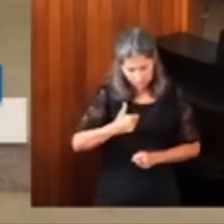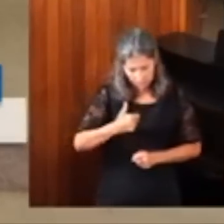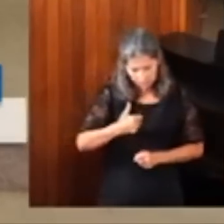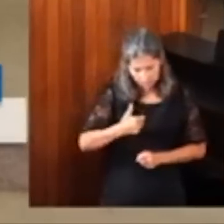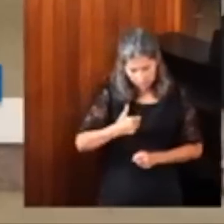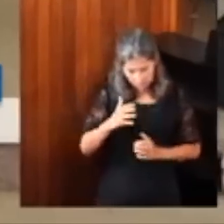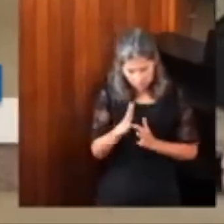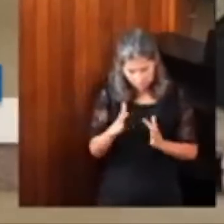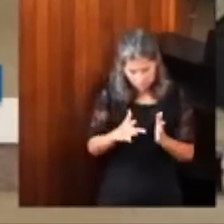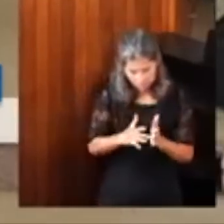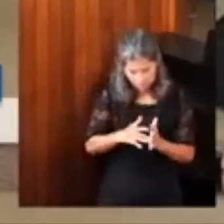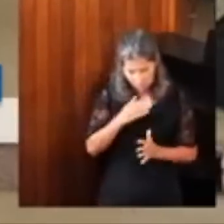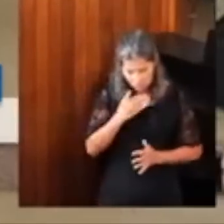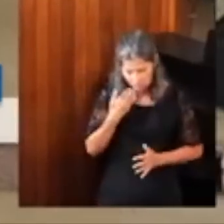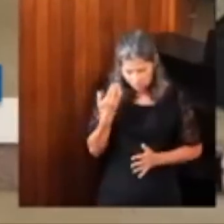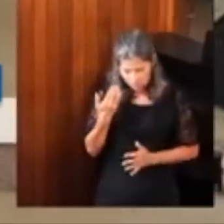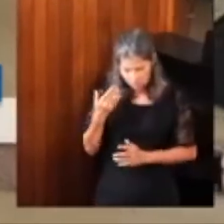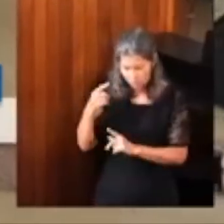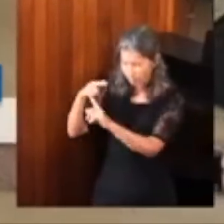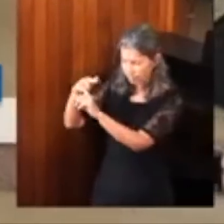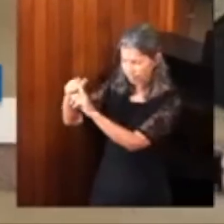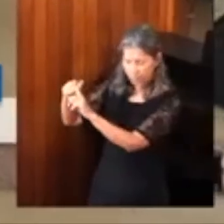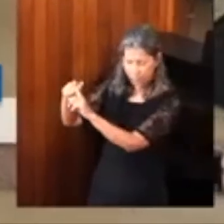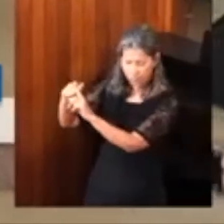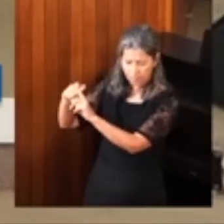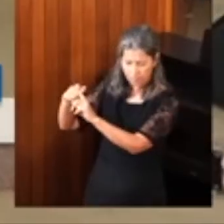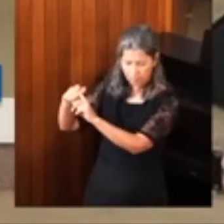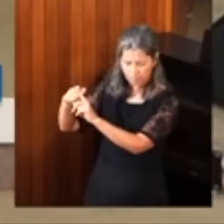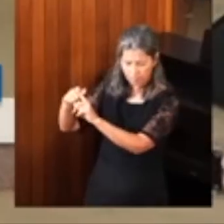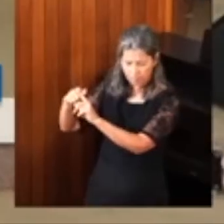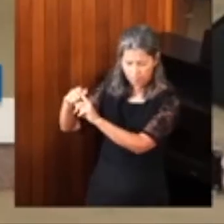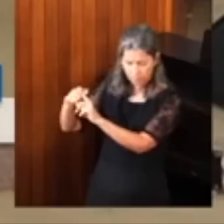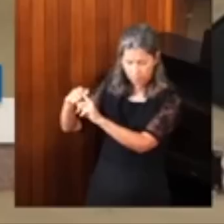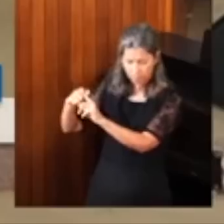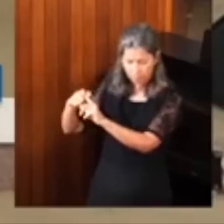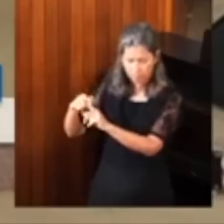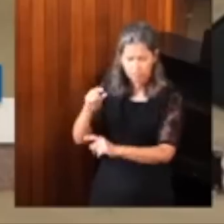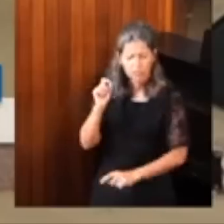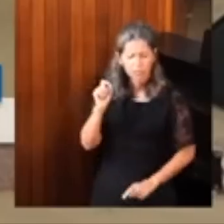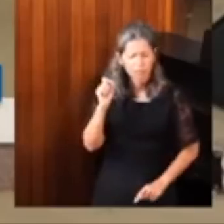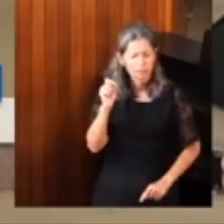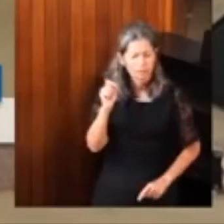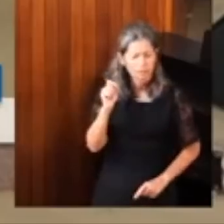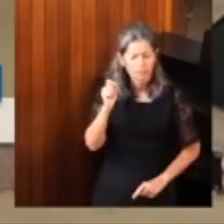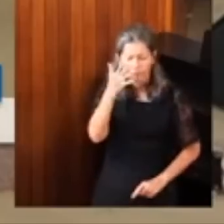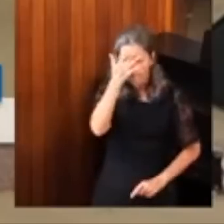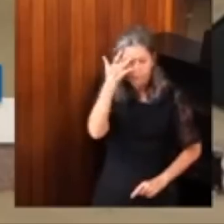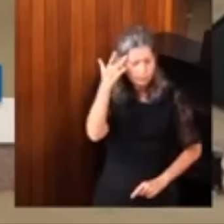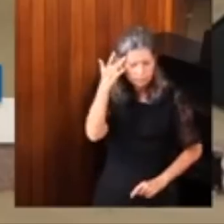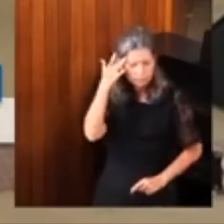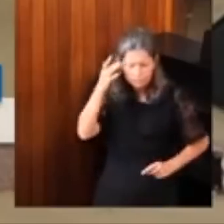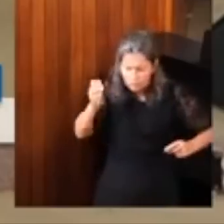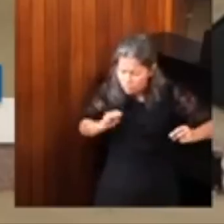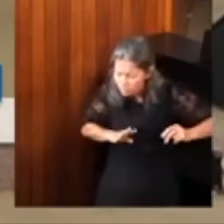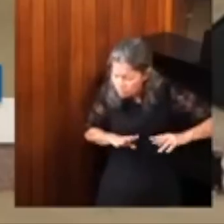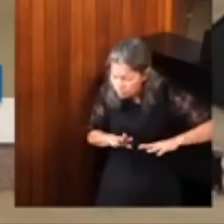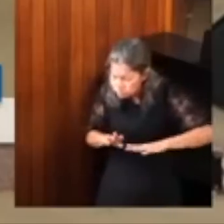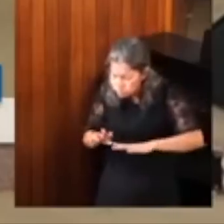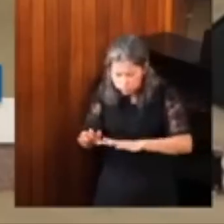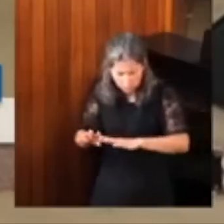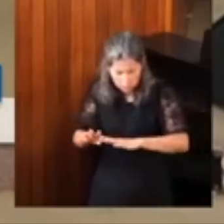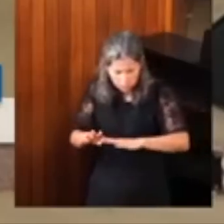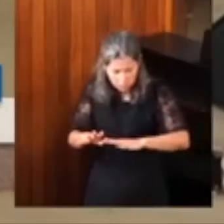discípulos nesse momento? Exceto João. Onde estava aquela multidão que tinha ganhado pão de graça, que tinha sido curada por